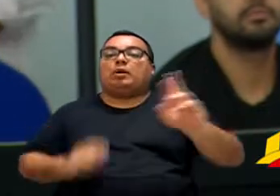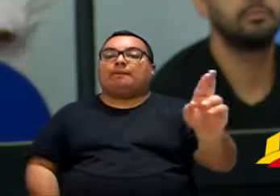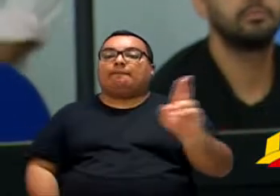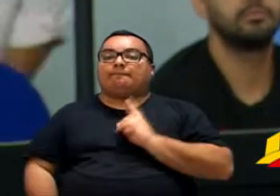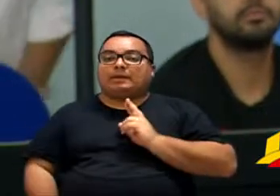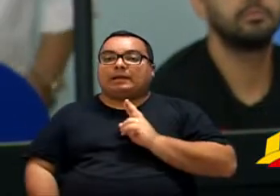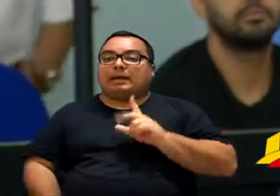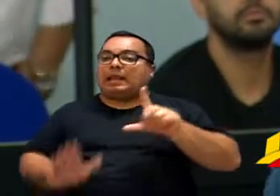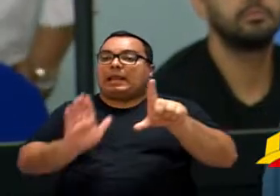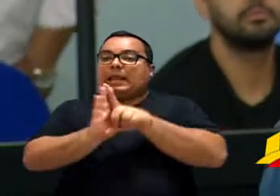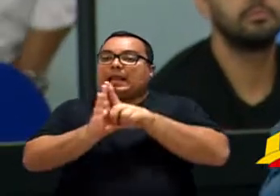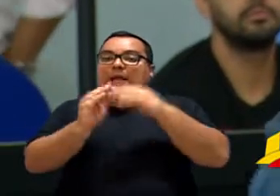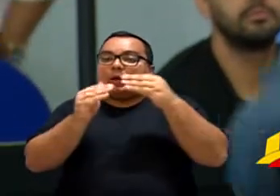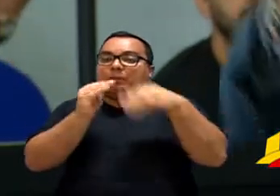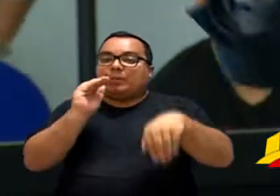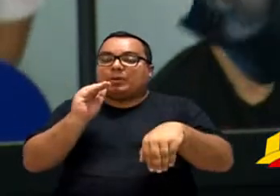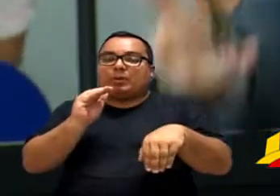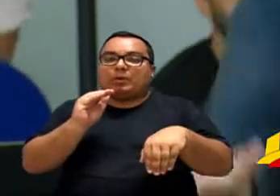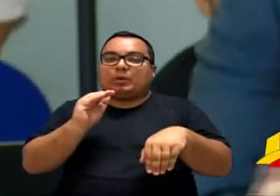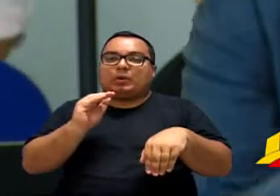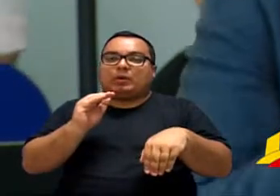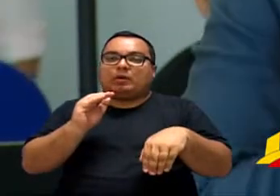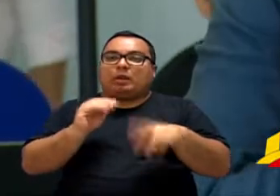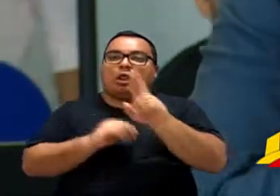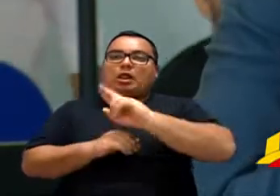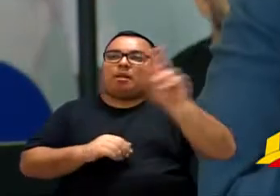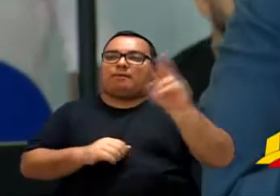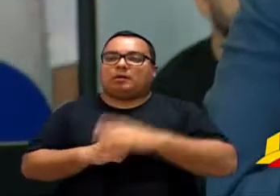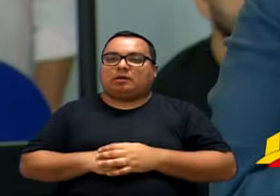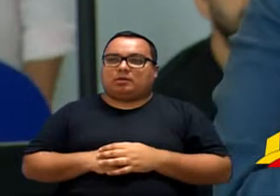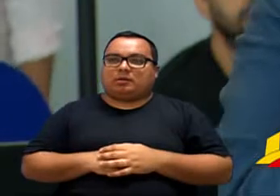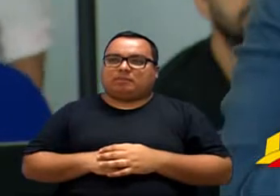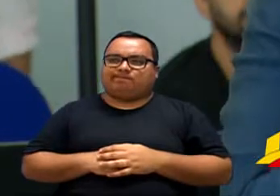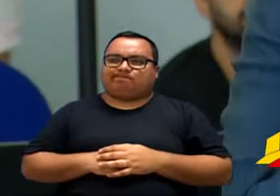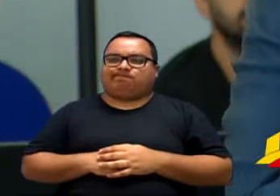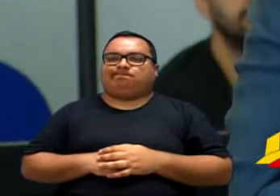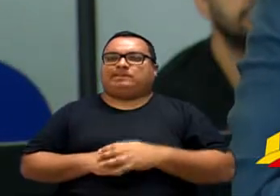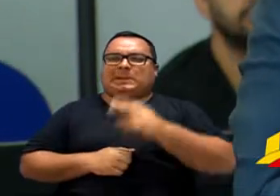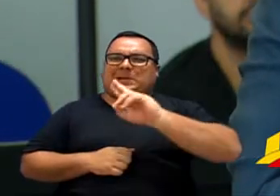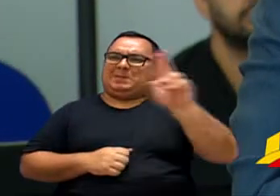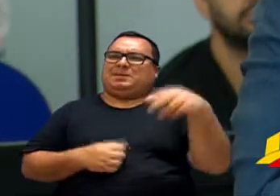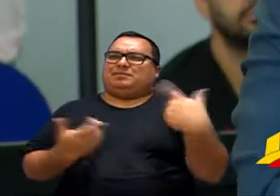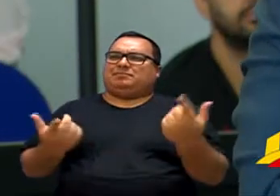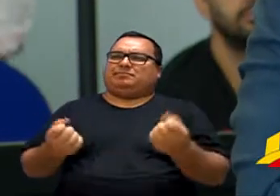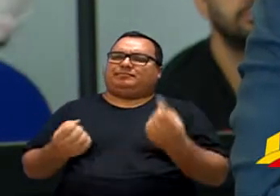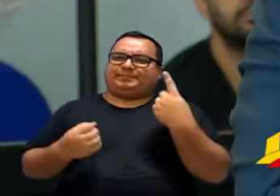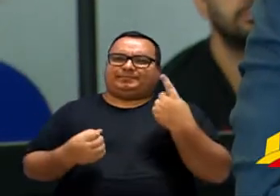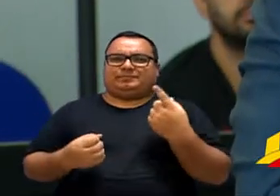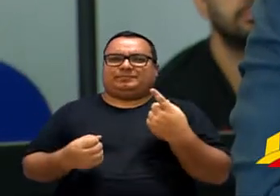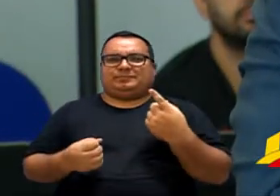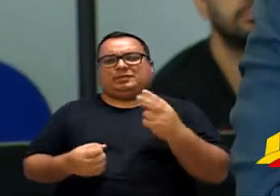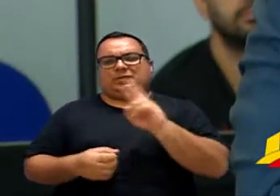ilegalidade dizendo que não concorda pelo nome Vereador João isso tá absurdamente errado vereador